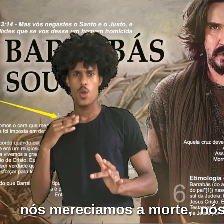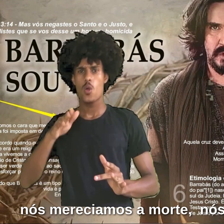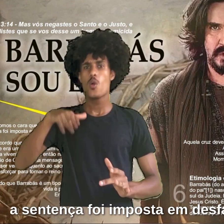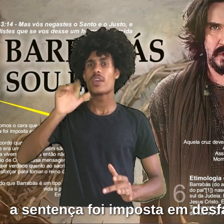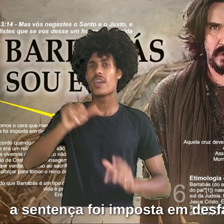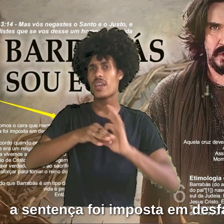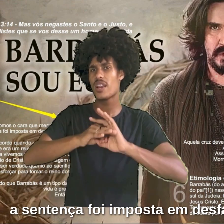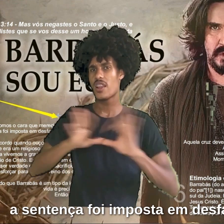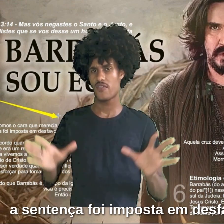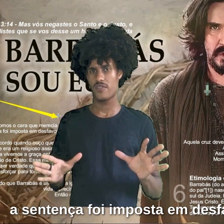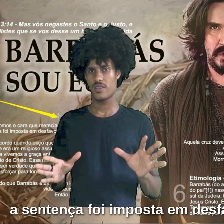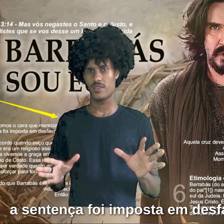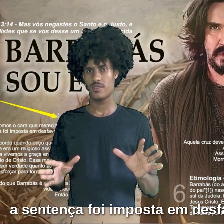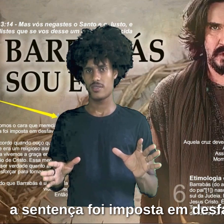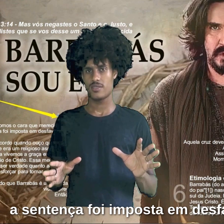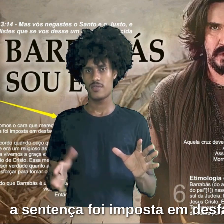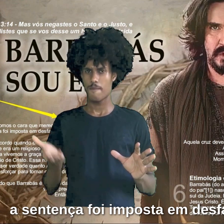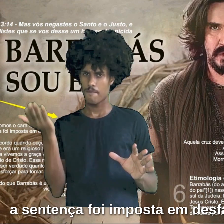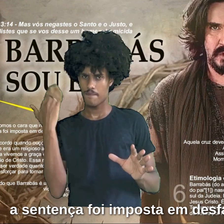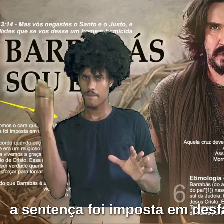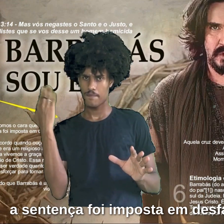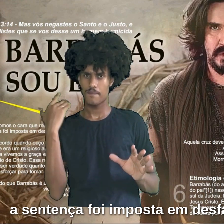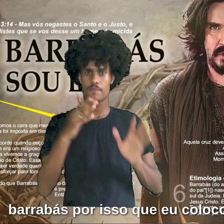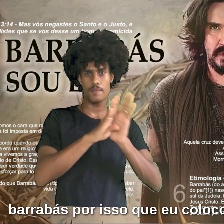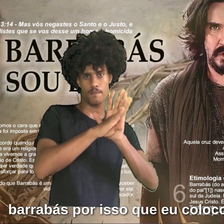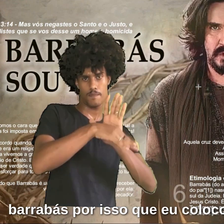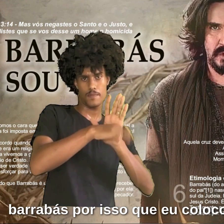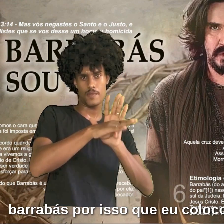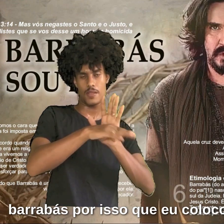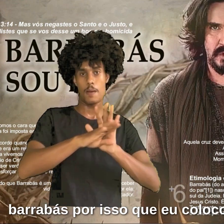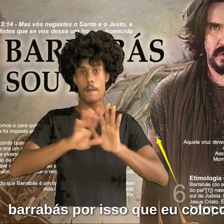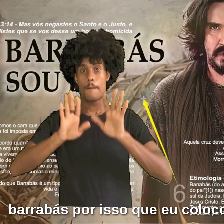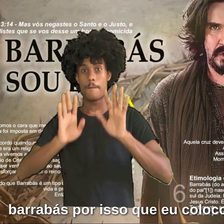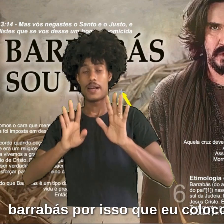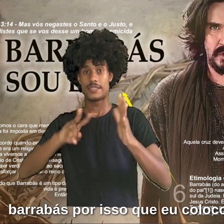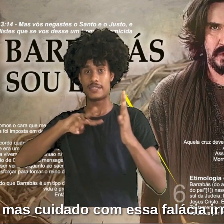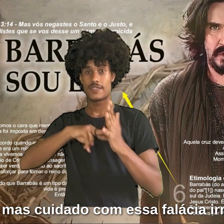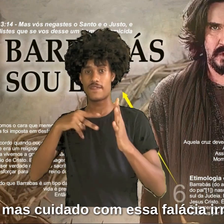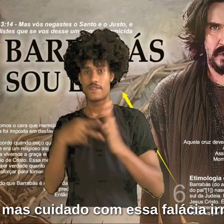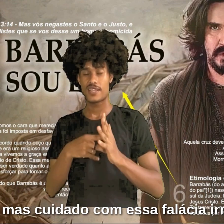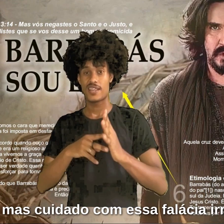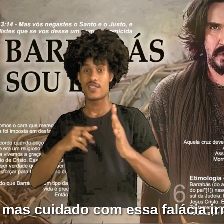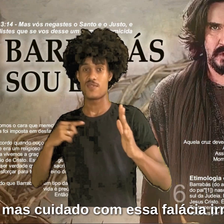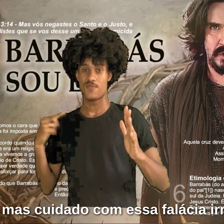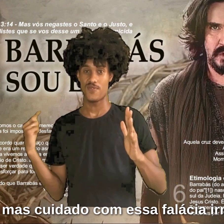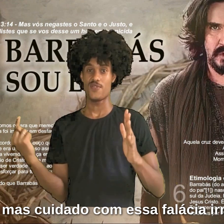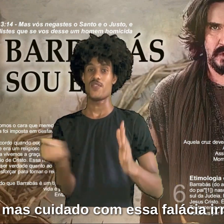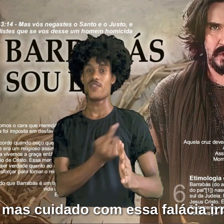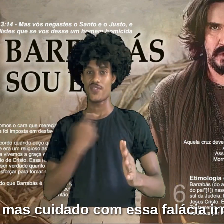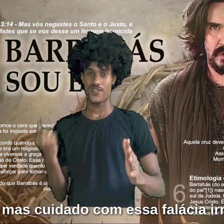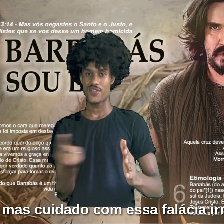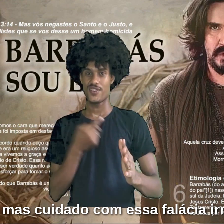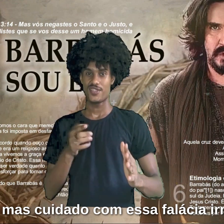ao qual a sentença foi imposta em desfavor a Cristo. Nós somos o Barrabás. Por isso que eu coloco aqui, ó. Barrabás sou eu. Mas cuidado com